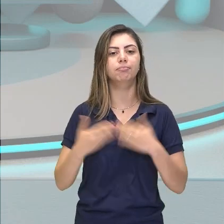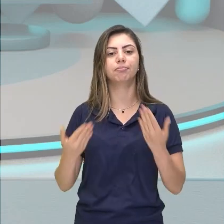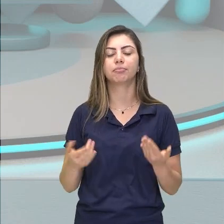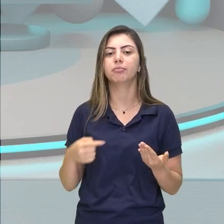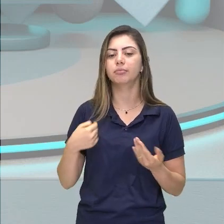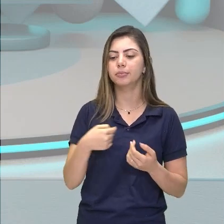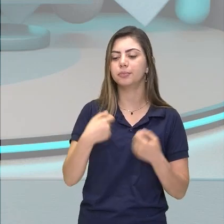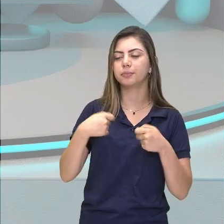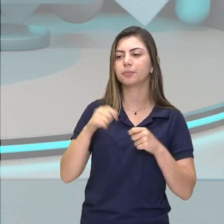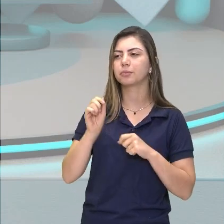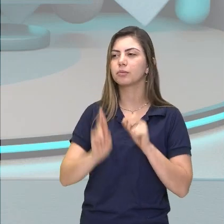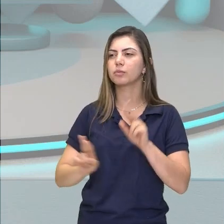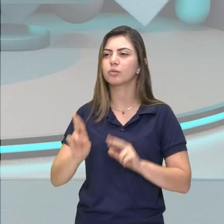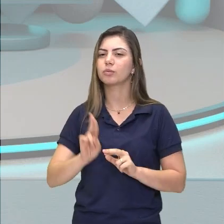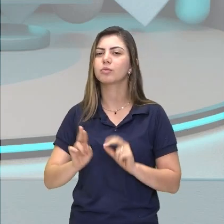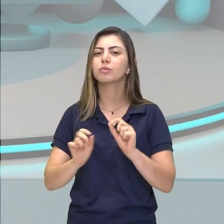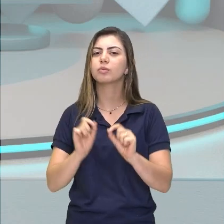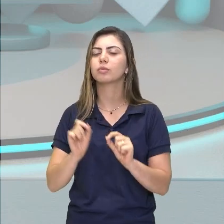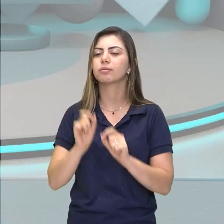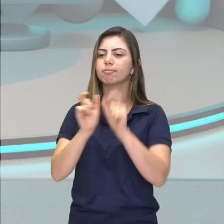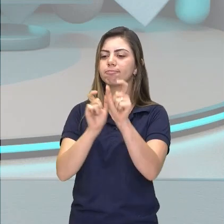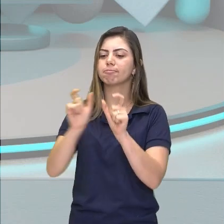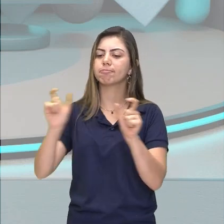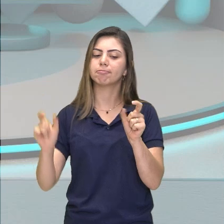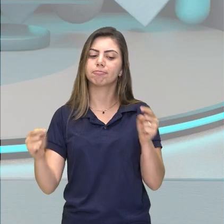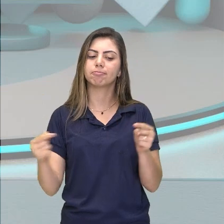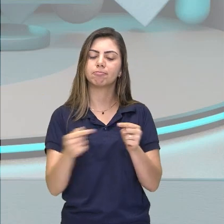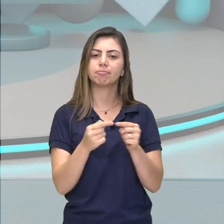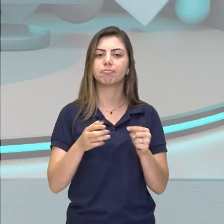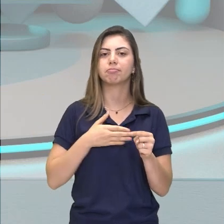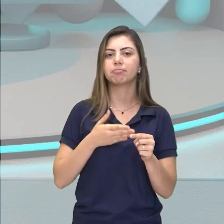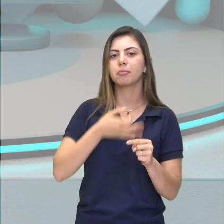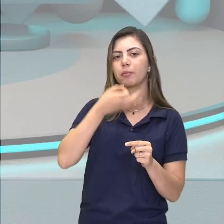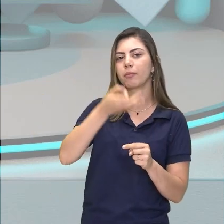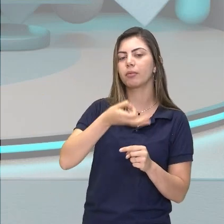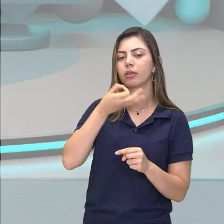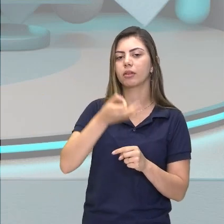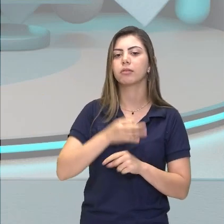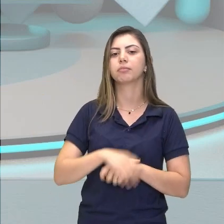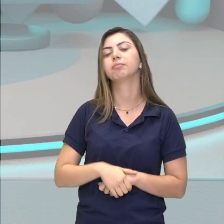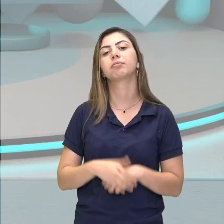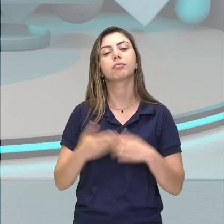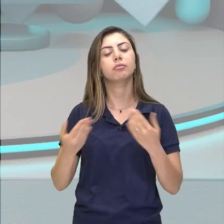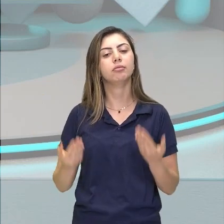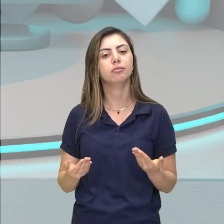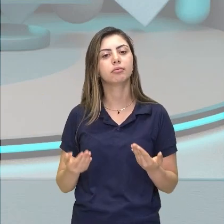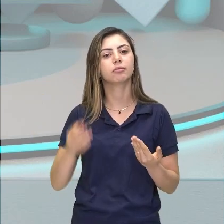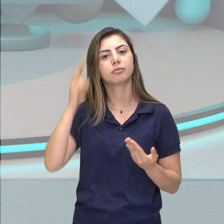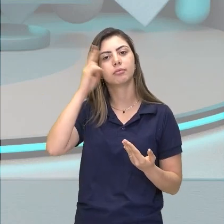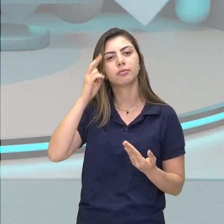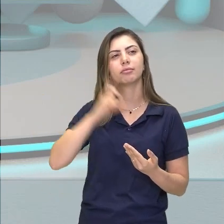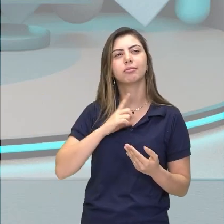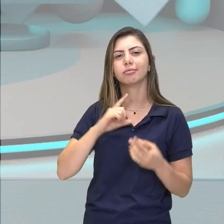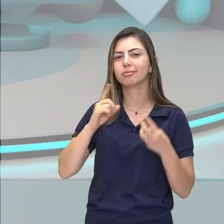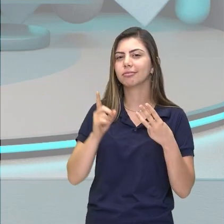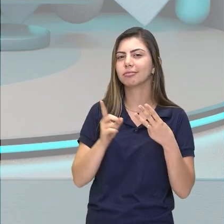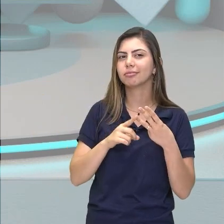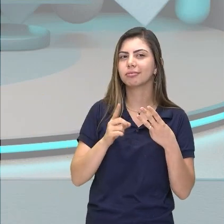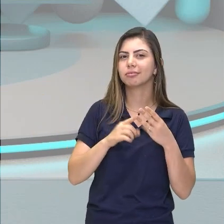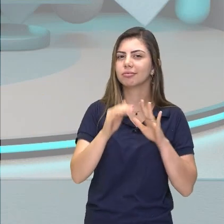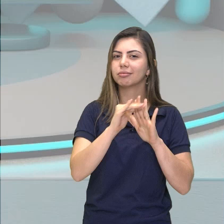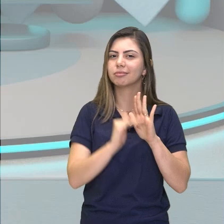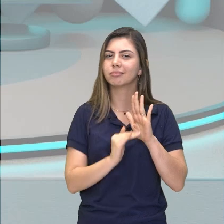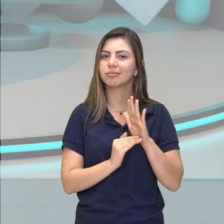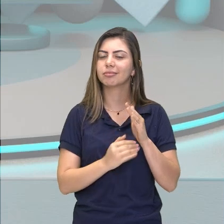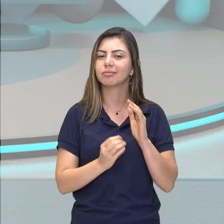procurar palavras que direcionem esses meus argumentos. Tanto que lá, na competência 3, por exemplo, do Enem,